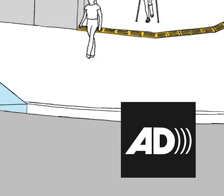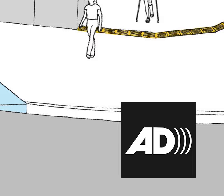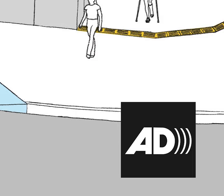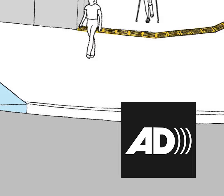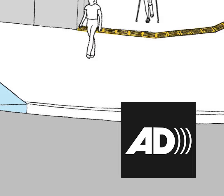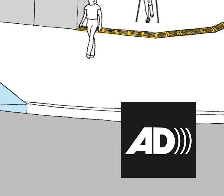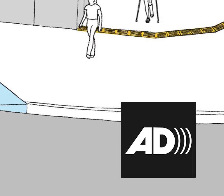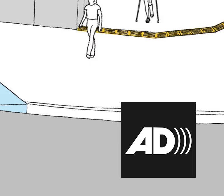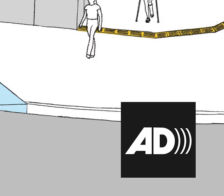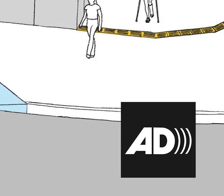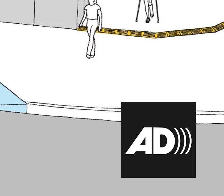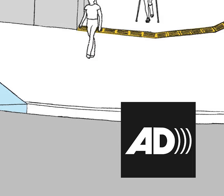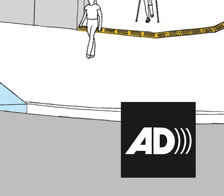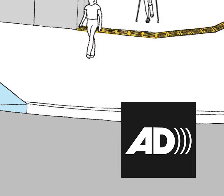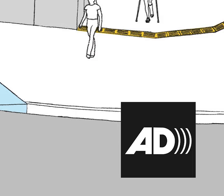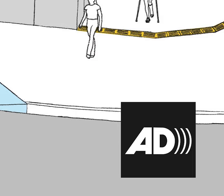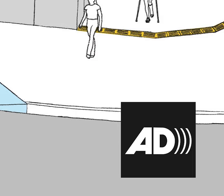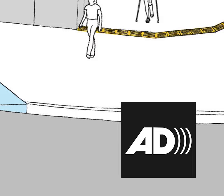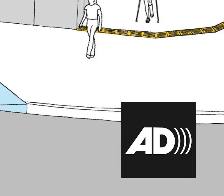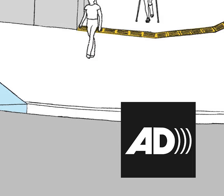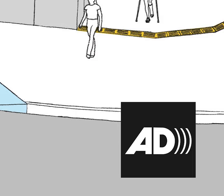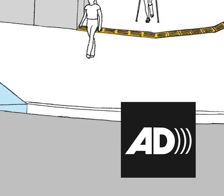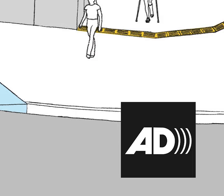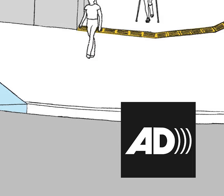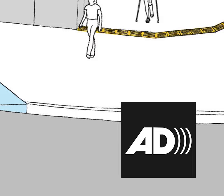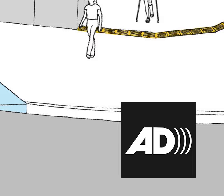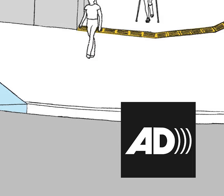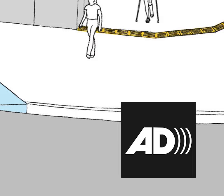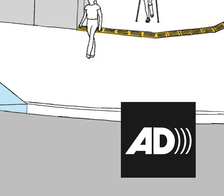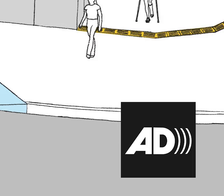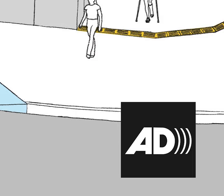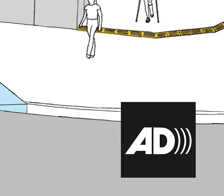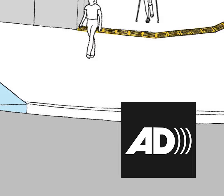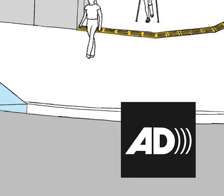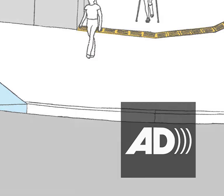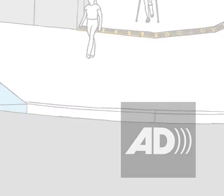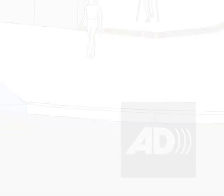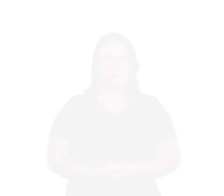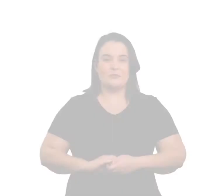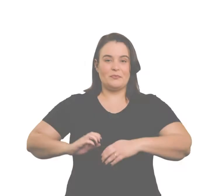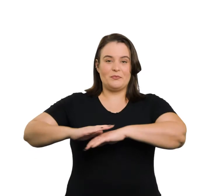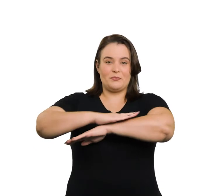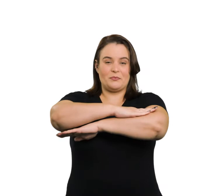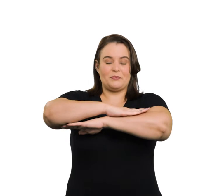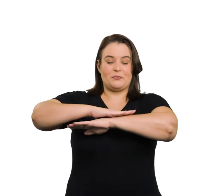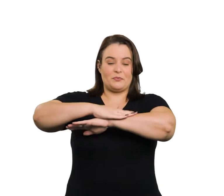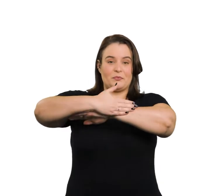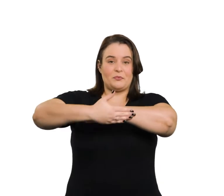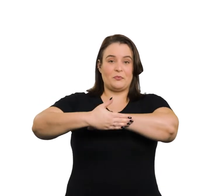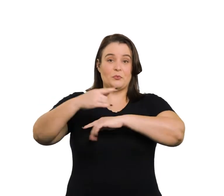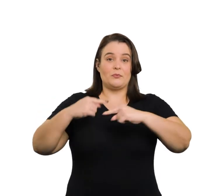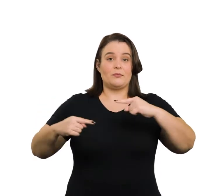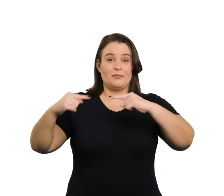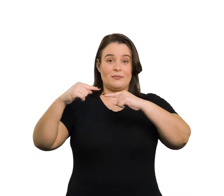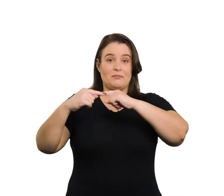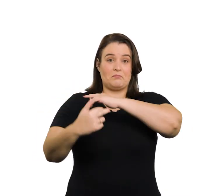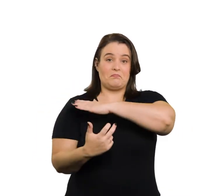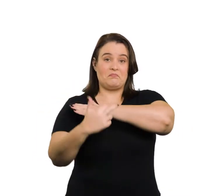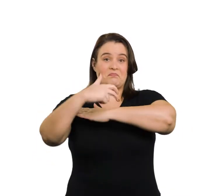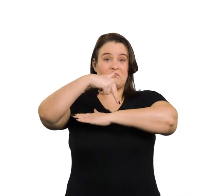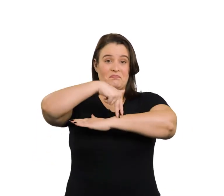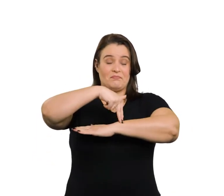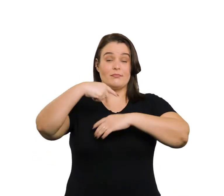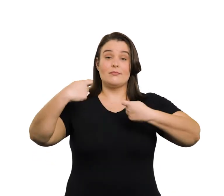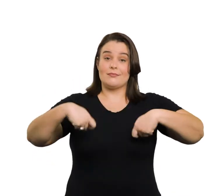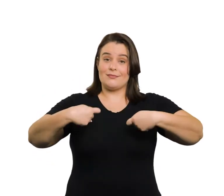abas laterais, para que não se forme um degrau nas laterais do rebaixamento central. O rebaixamento de calçada com fim